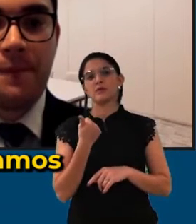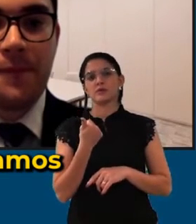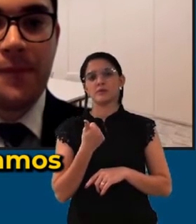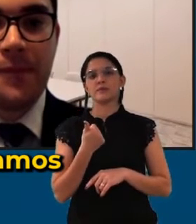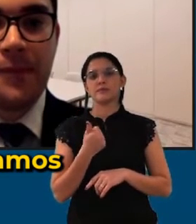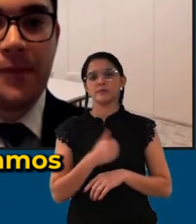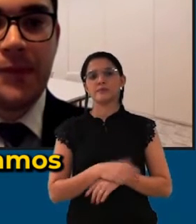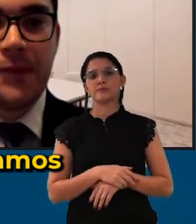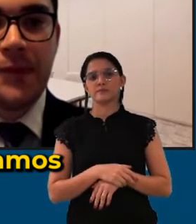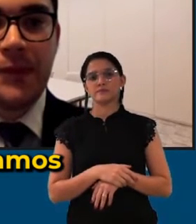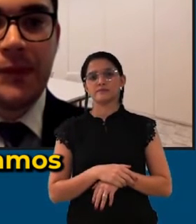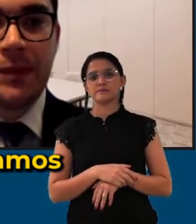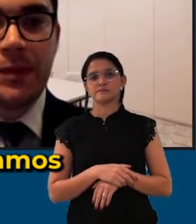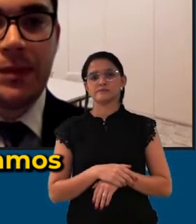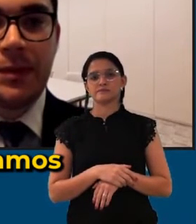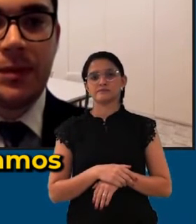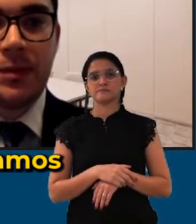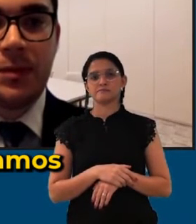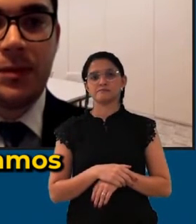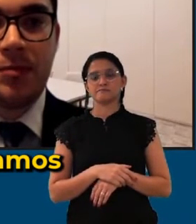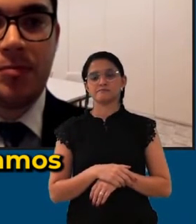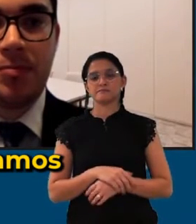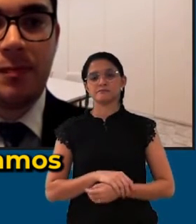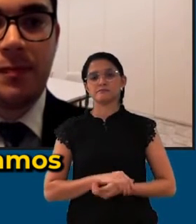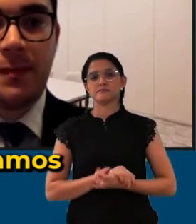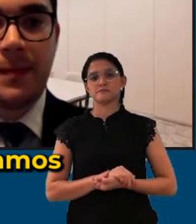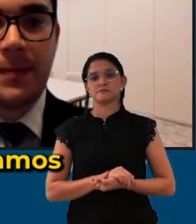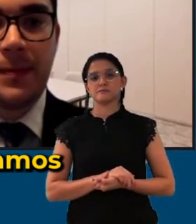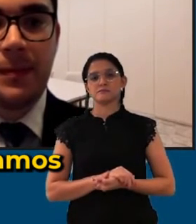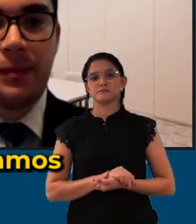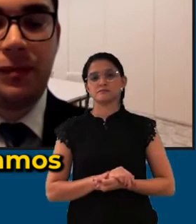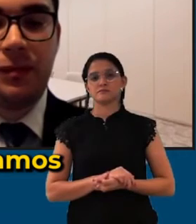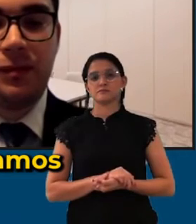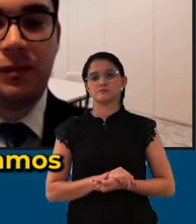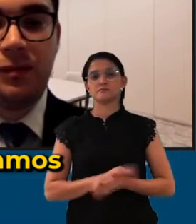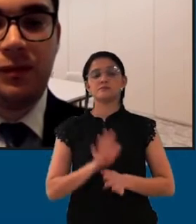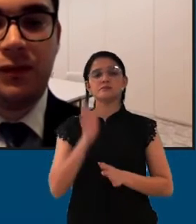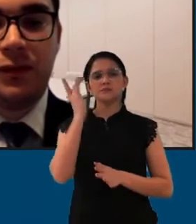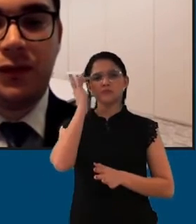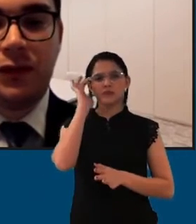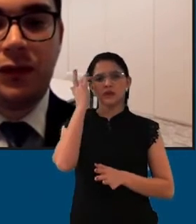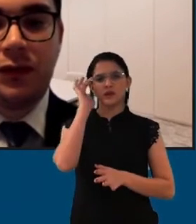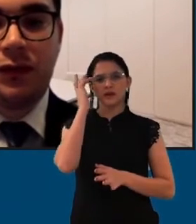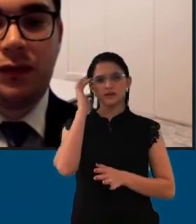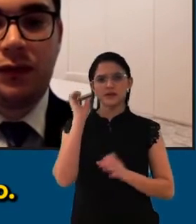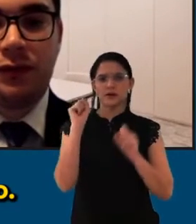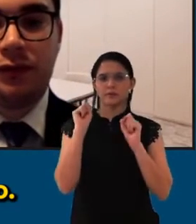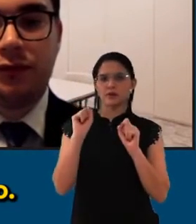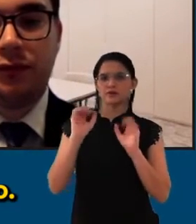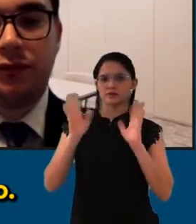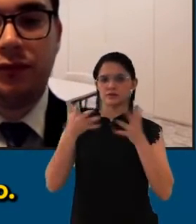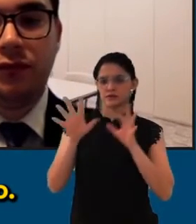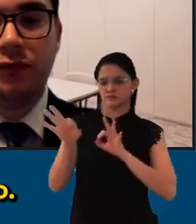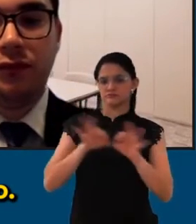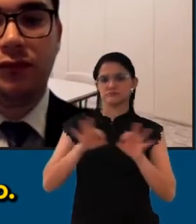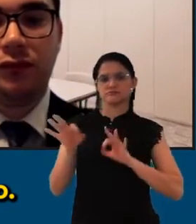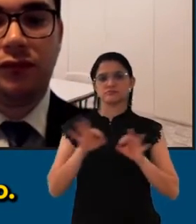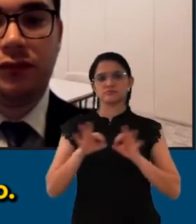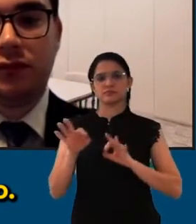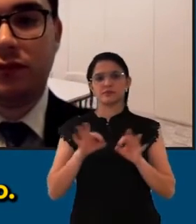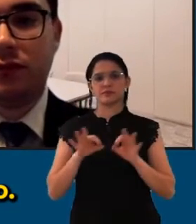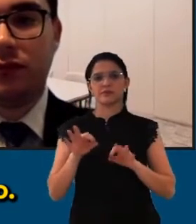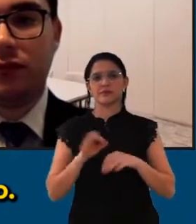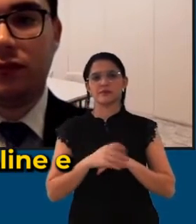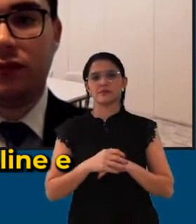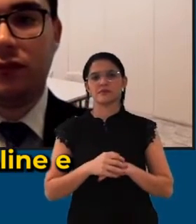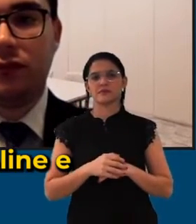que a gente já pode deixar, então, digamos assim, já preparado aí na pauta? Que a senhora sabe que eu sou só